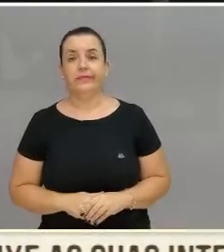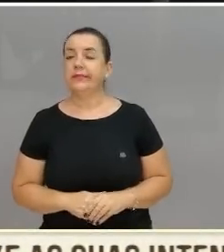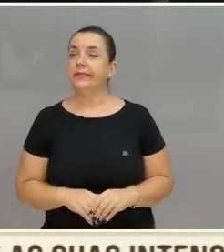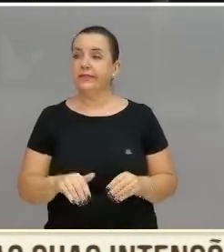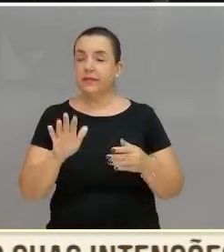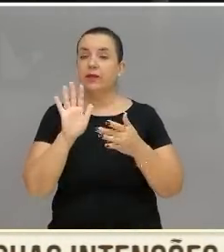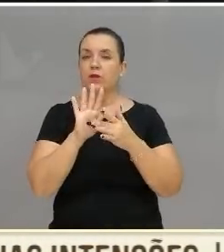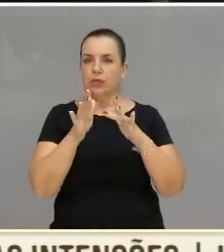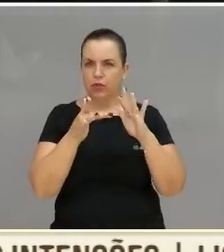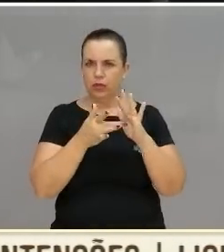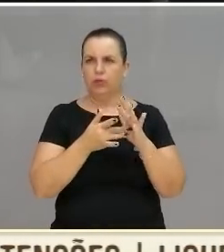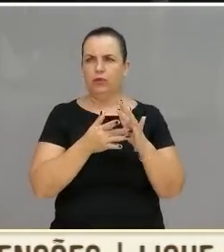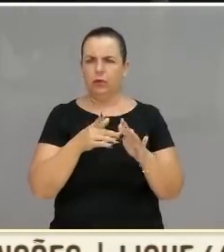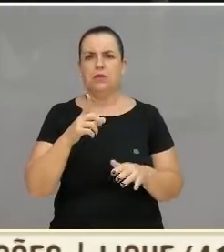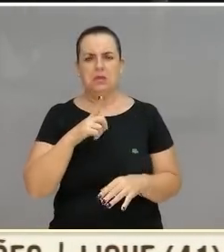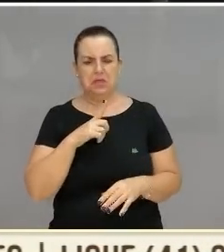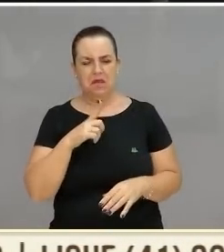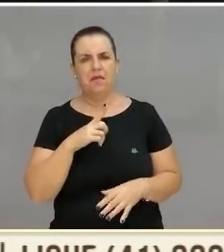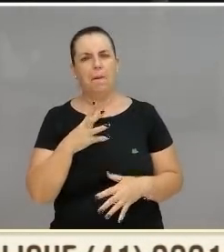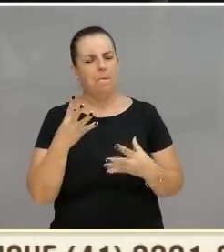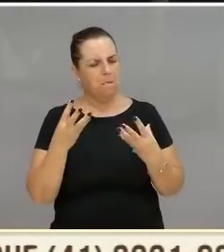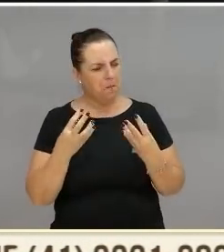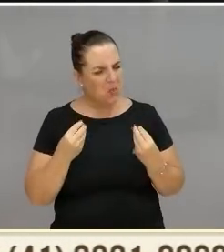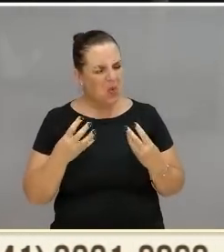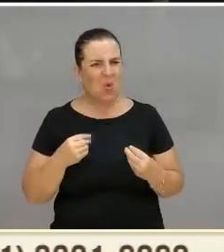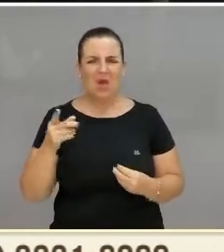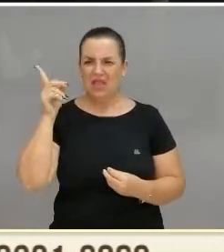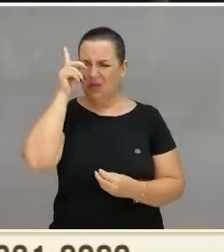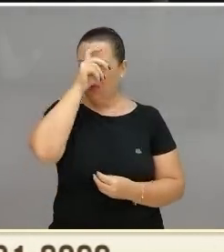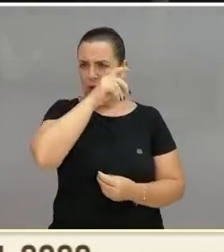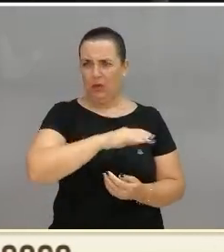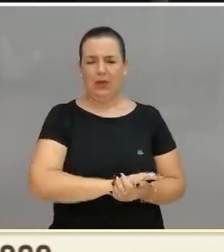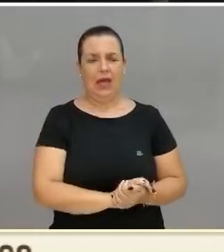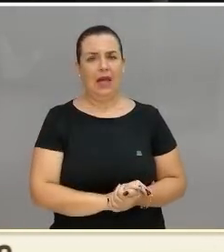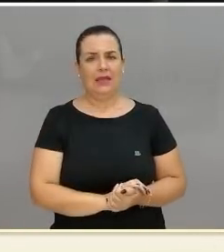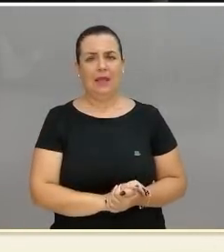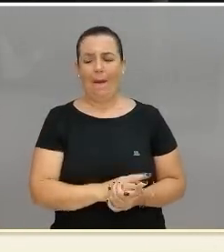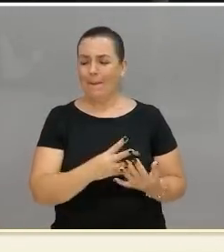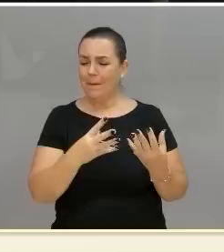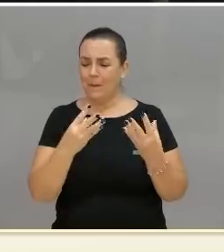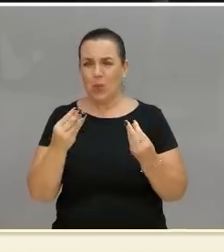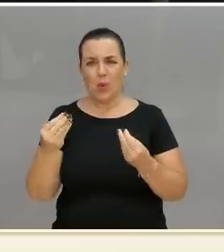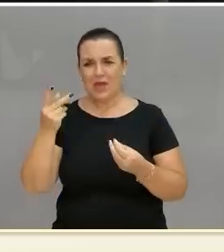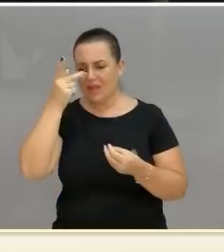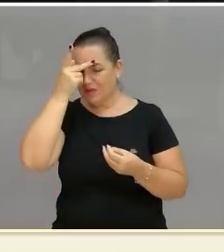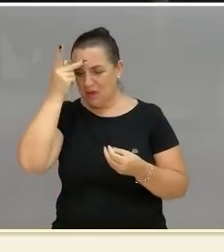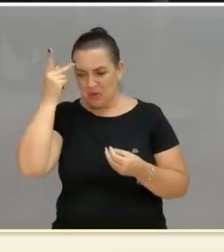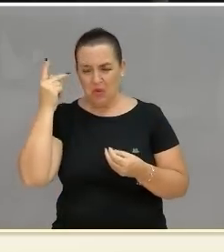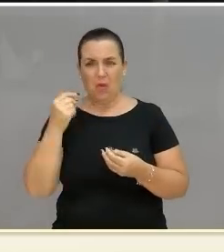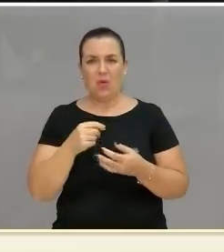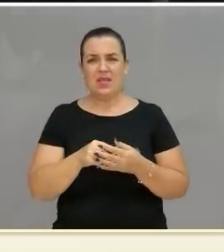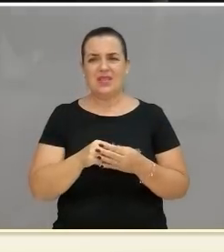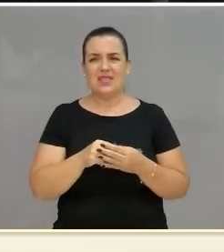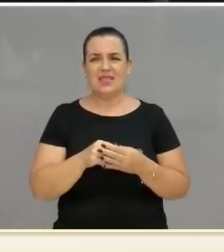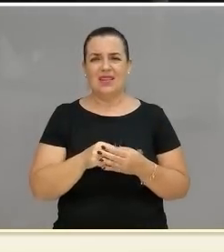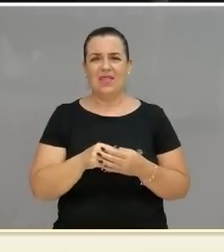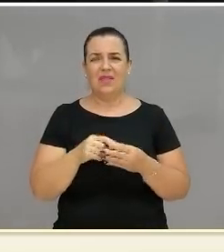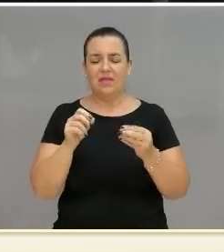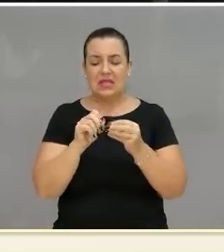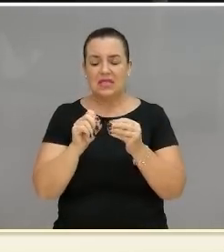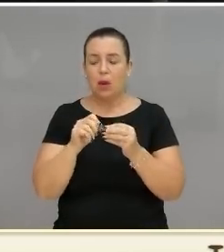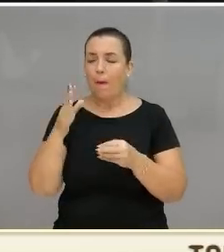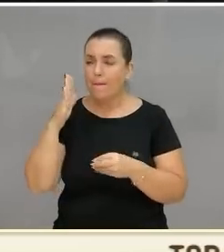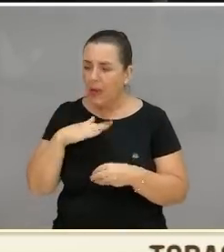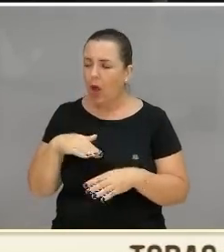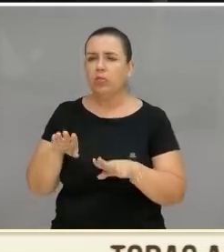Jesus viveu, como diz o Salmo, com os dentes do leão, as presas